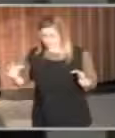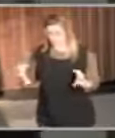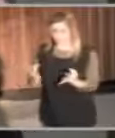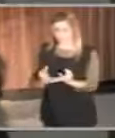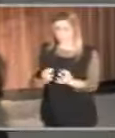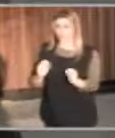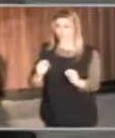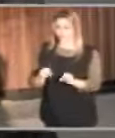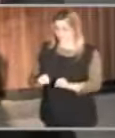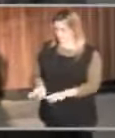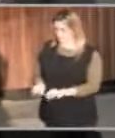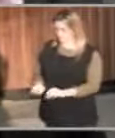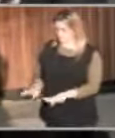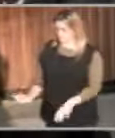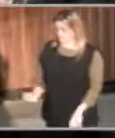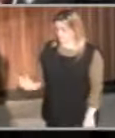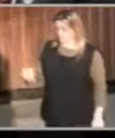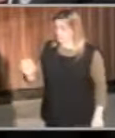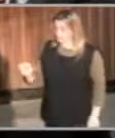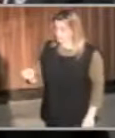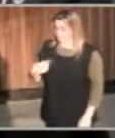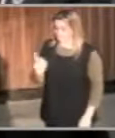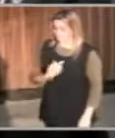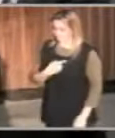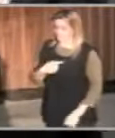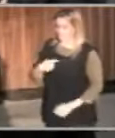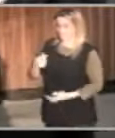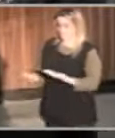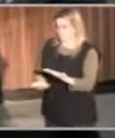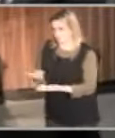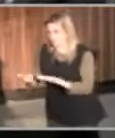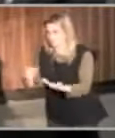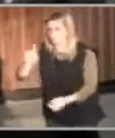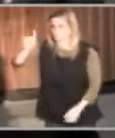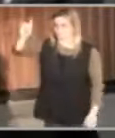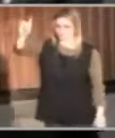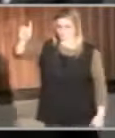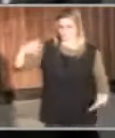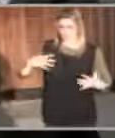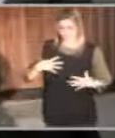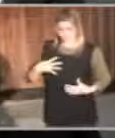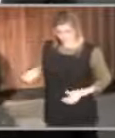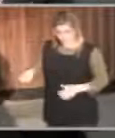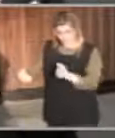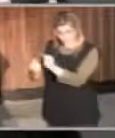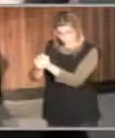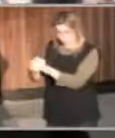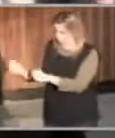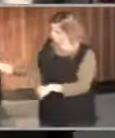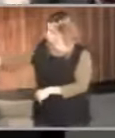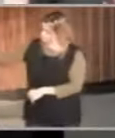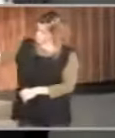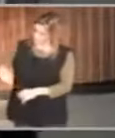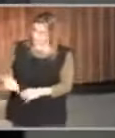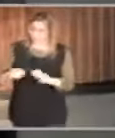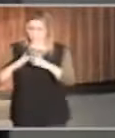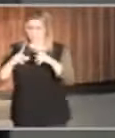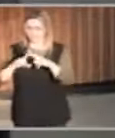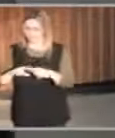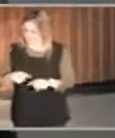ensina o valor de servir a Deus a gente sai com os nossos filhos a gente vai para ajudar